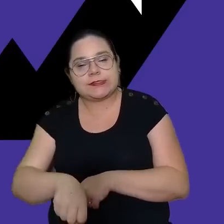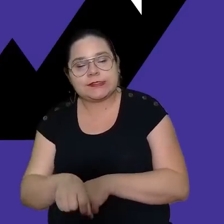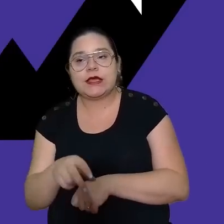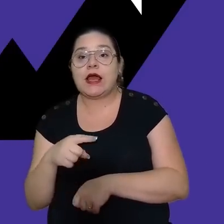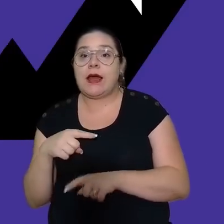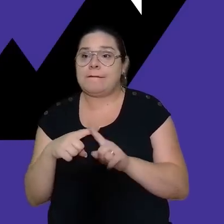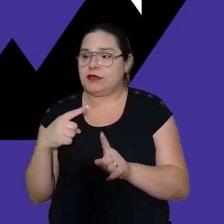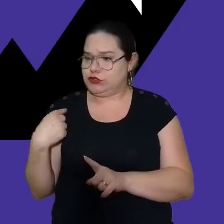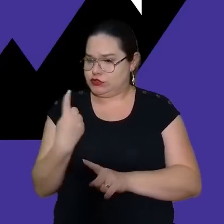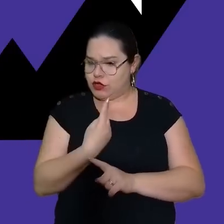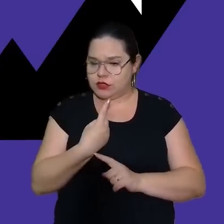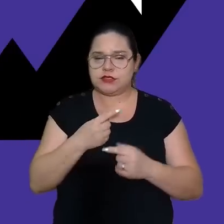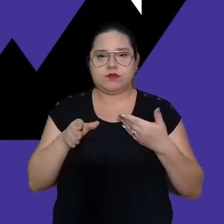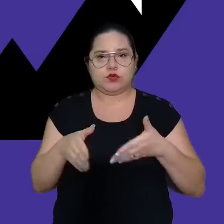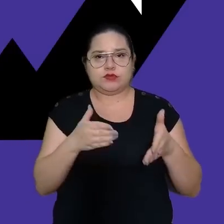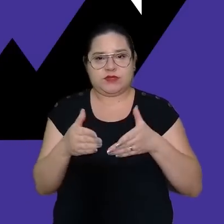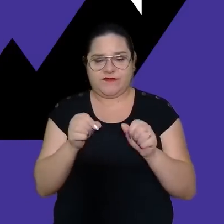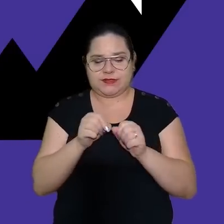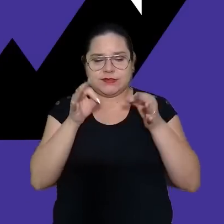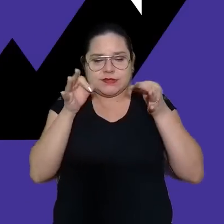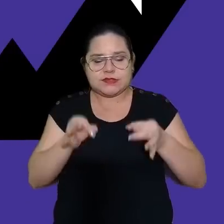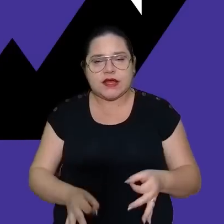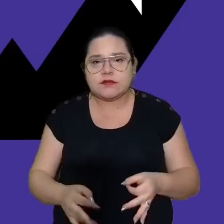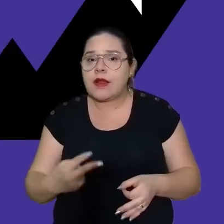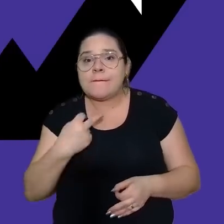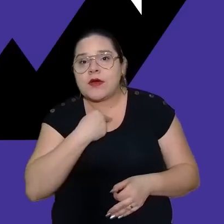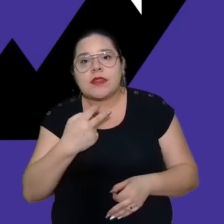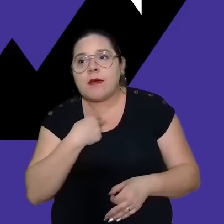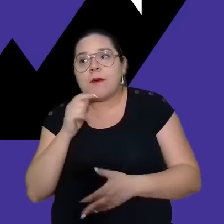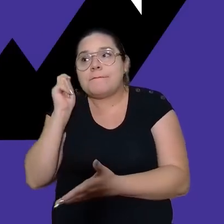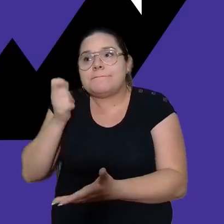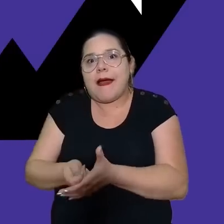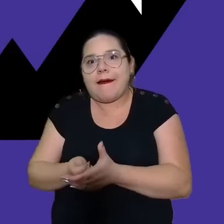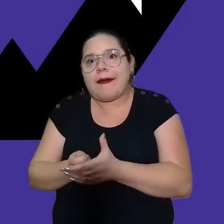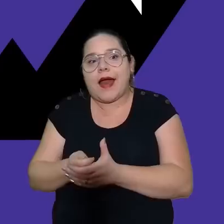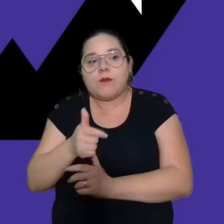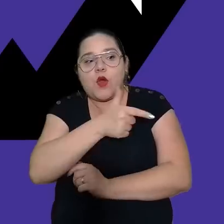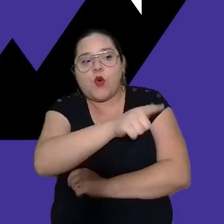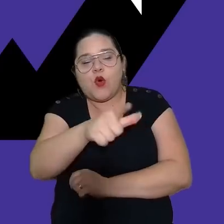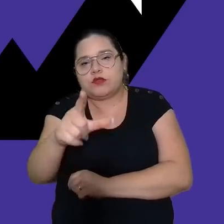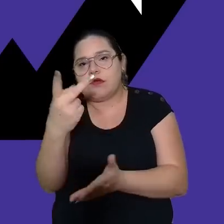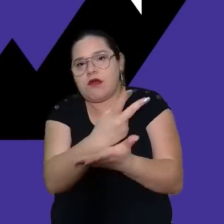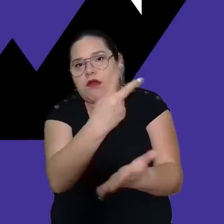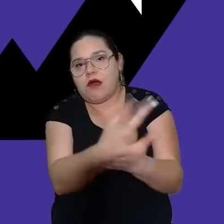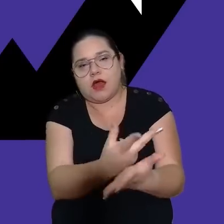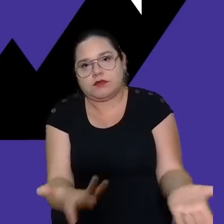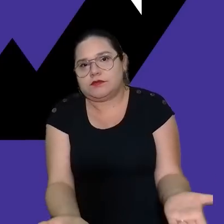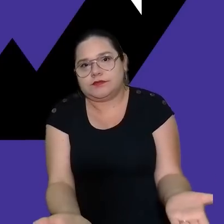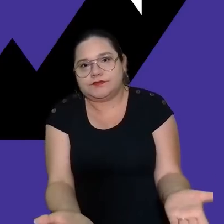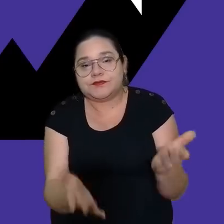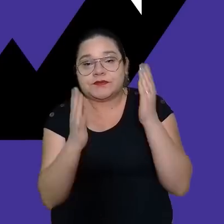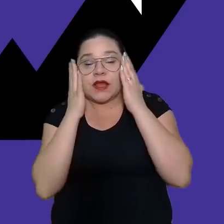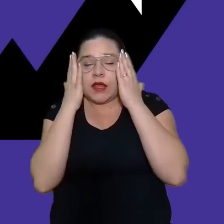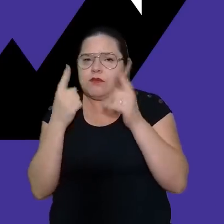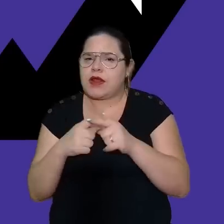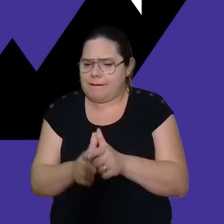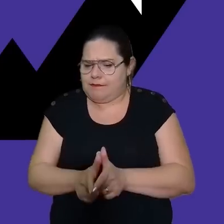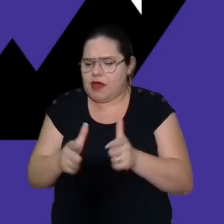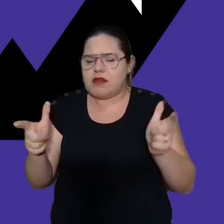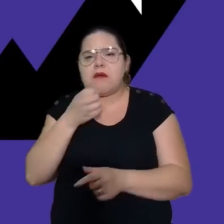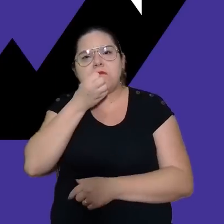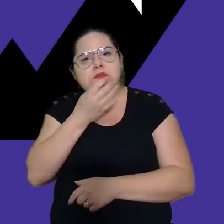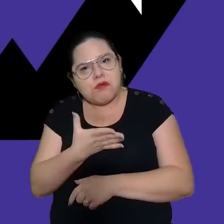que 98%, 99% dos produtores, essa é a estatística, são bons produtores, cumprem o